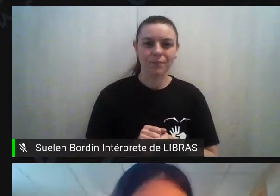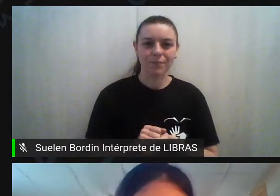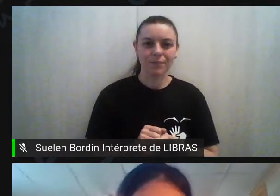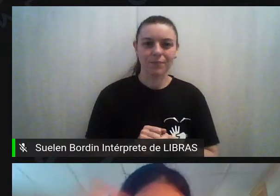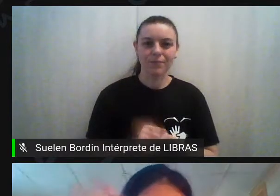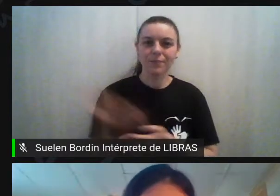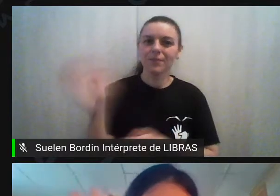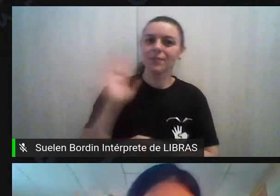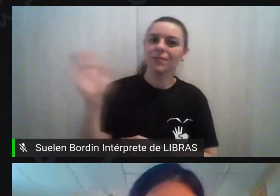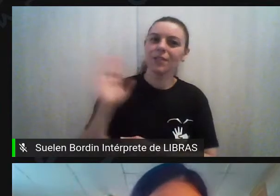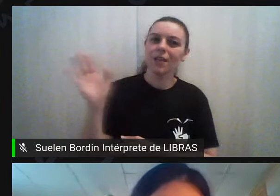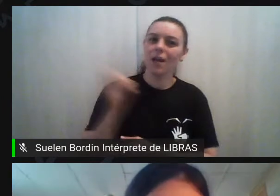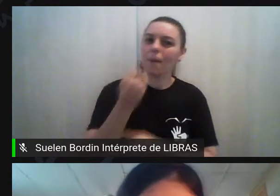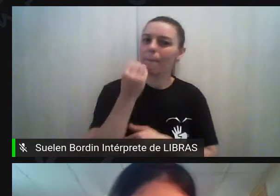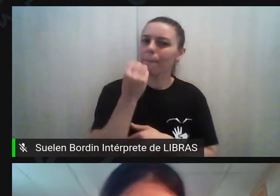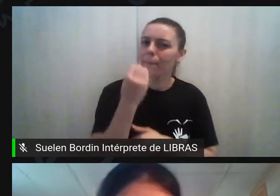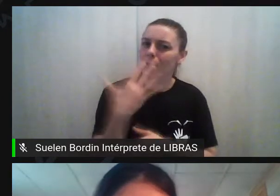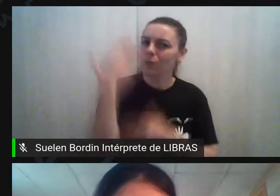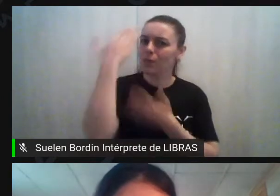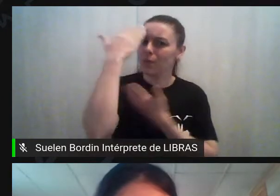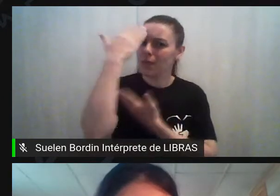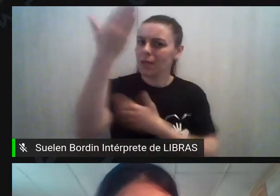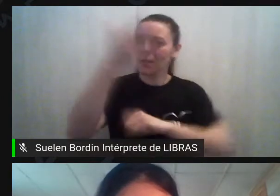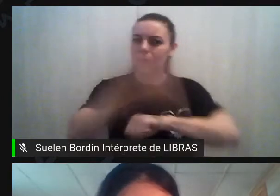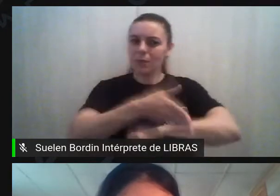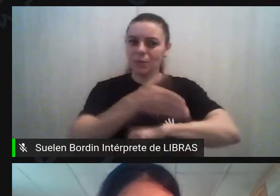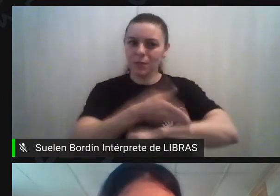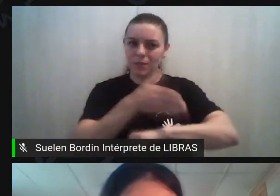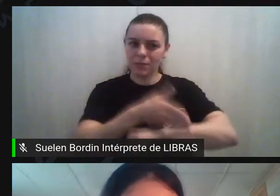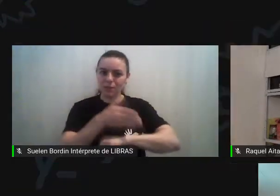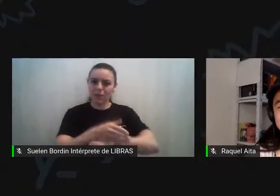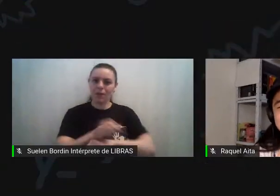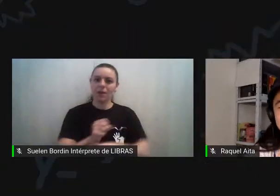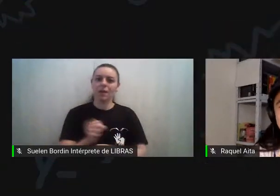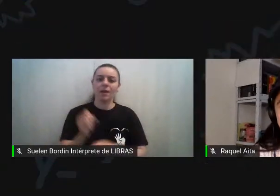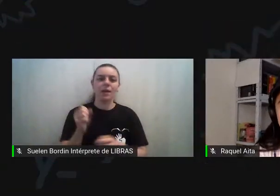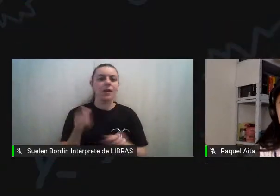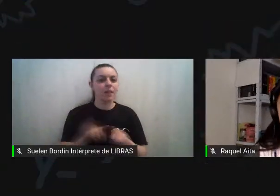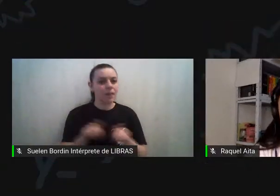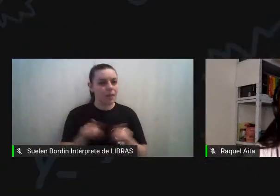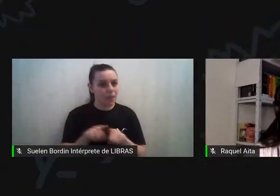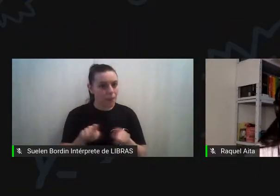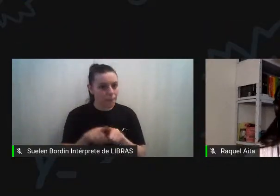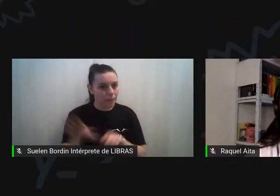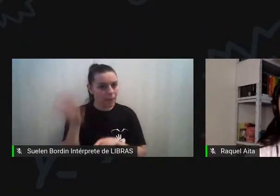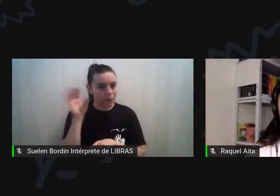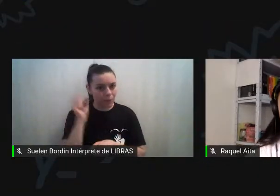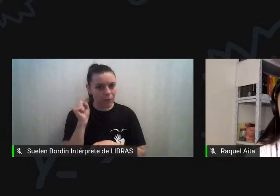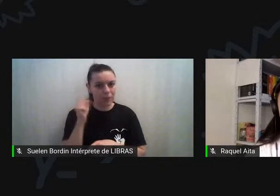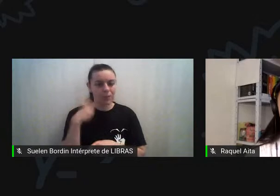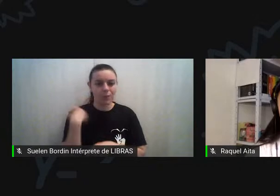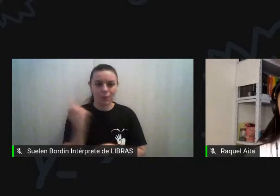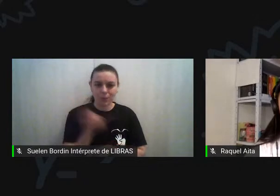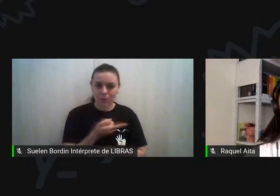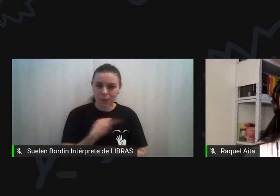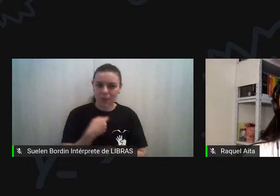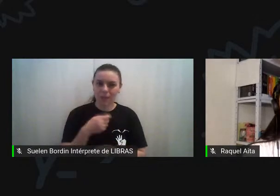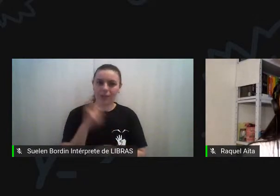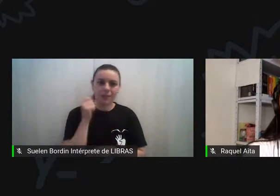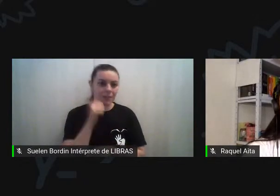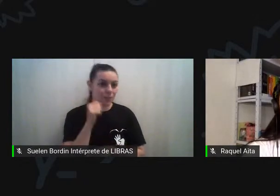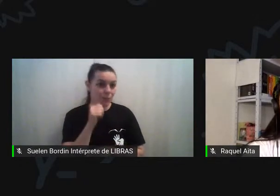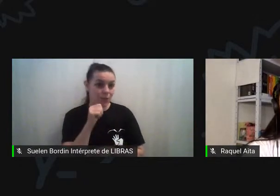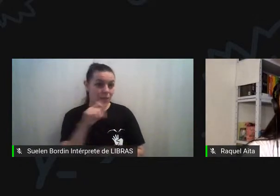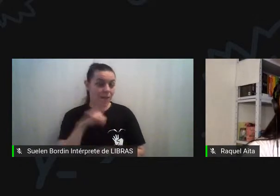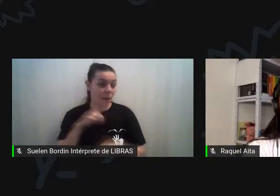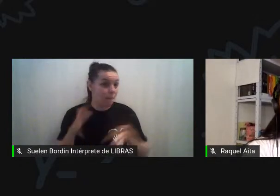Tchau, gente. Muito obrigada por terem participado, por terem ouvido a gente. E espero que as meninas, né, tenham